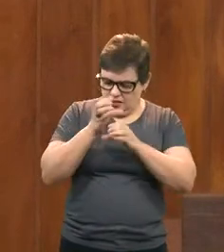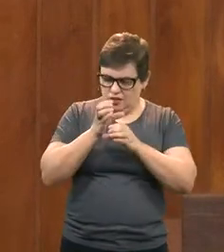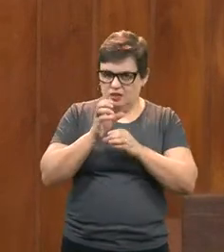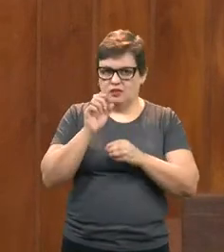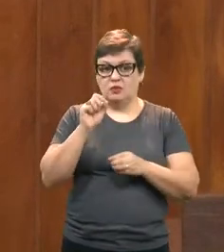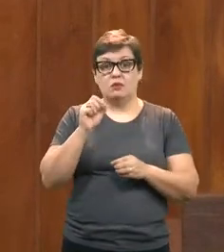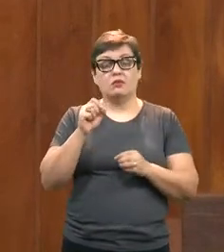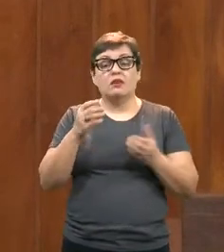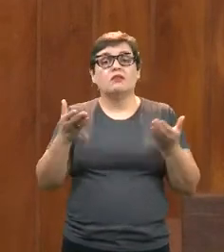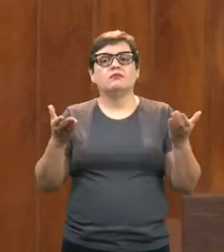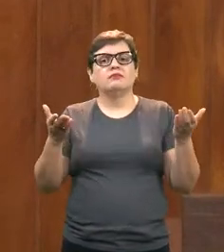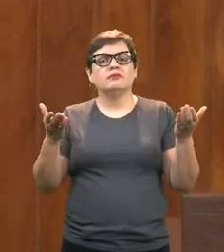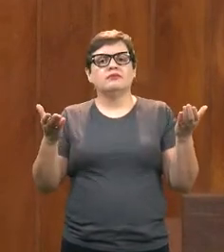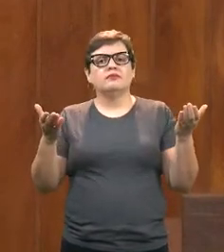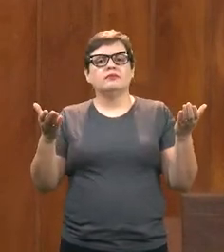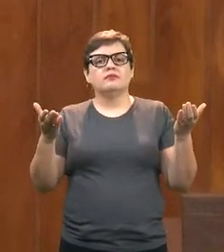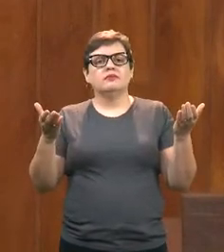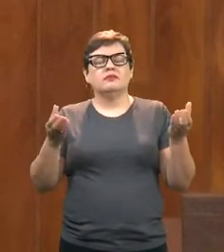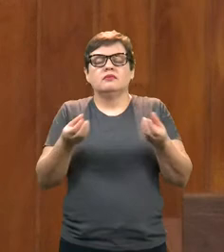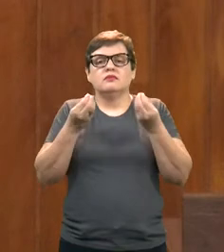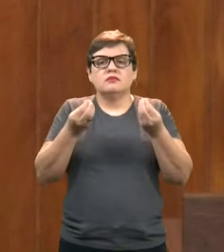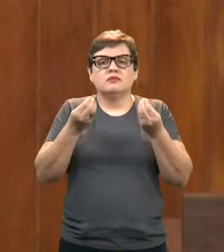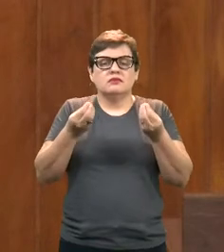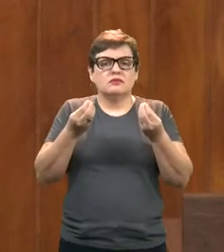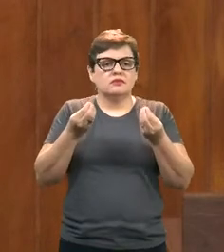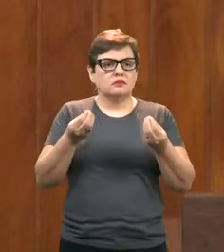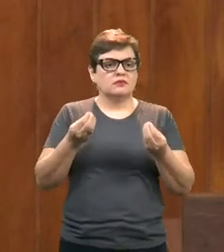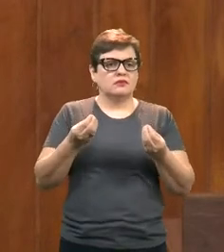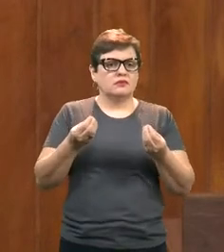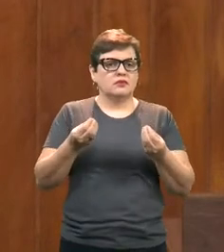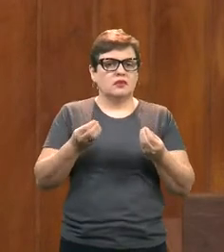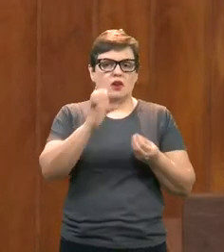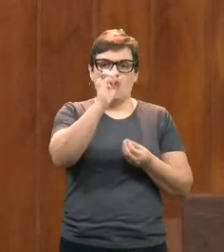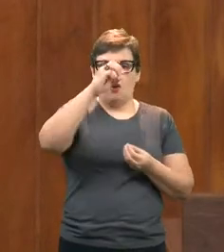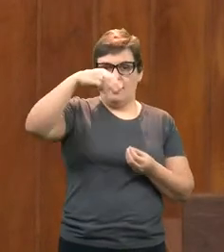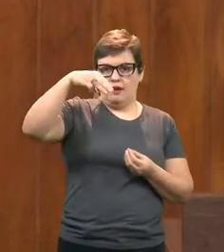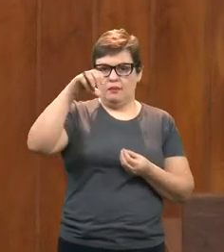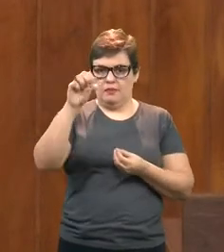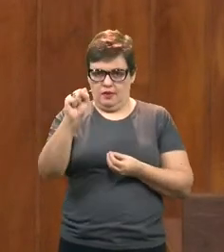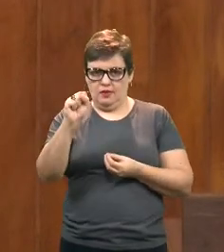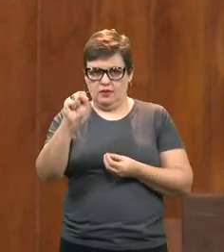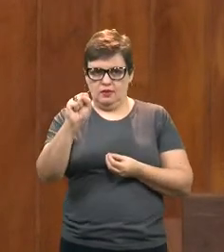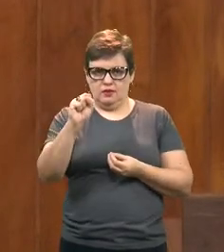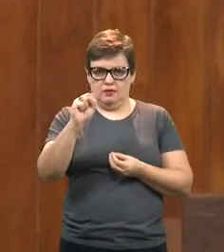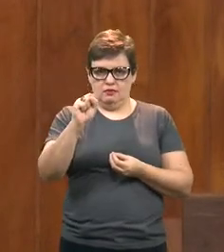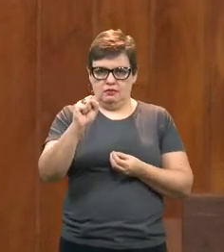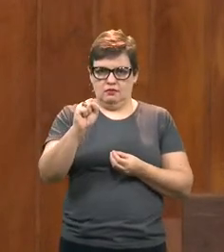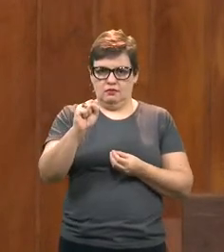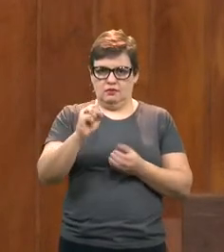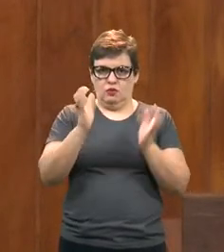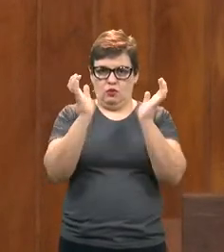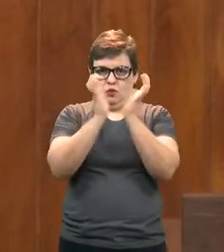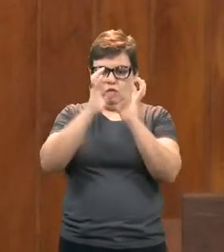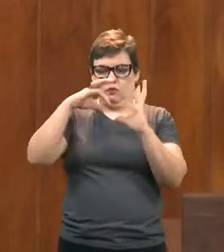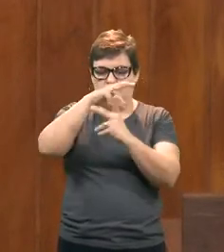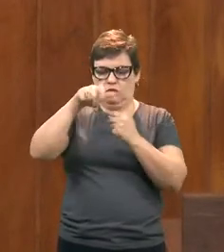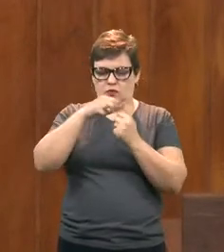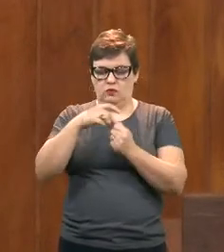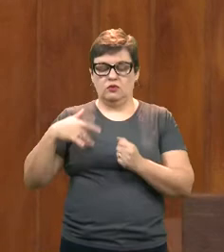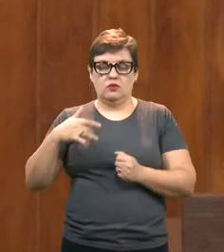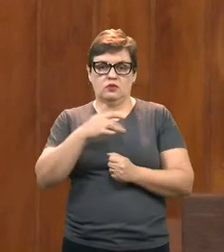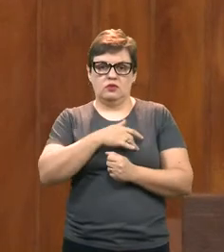que que afinal? Como que a Organização Mundial da Saúde nos instrui a